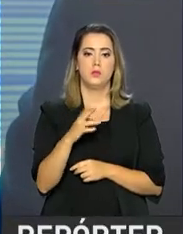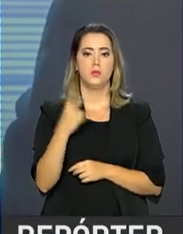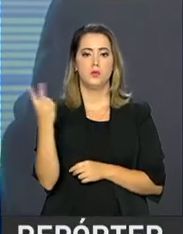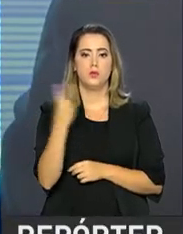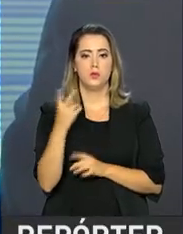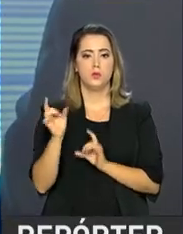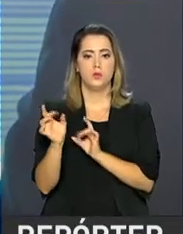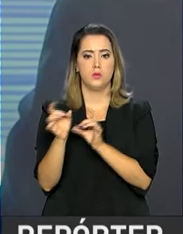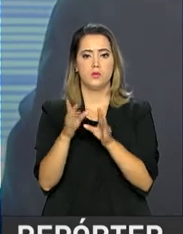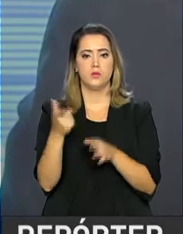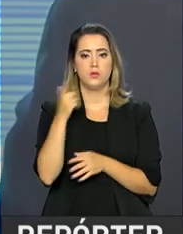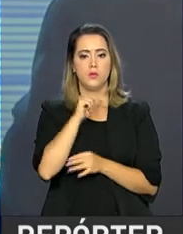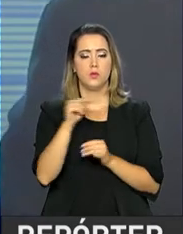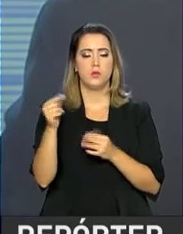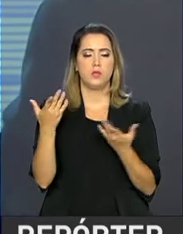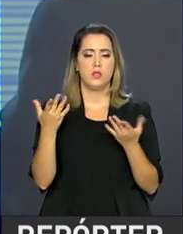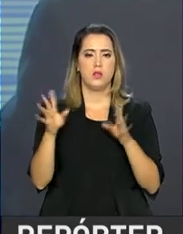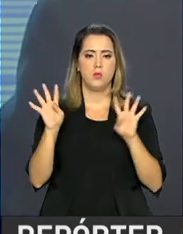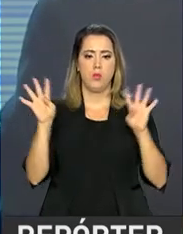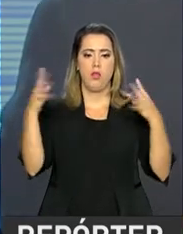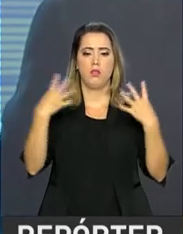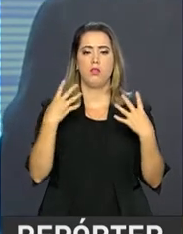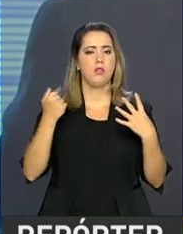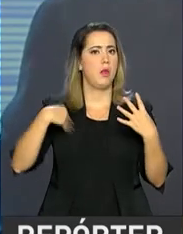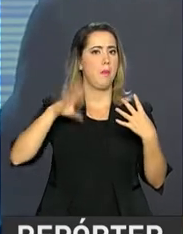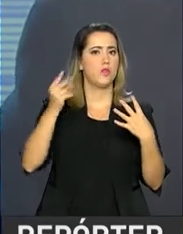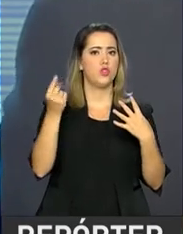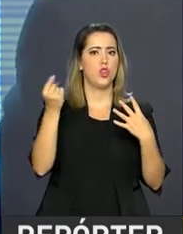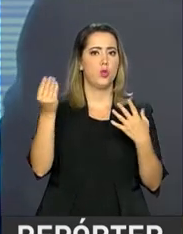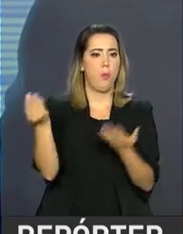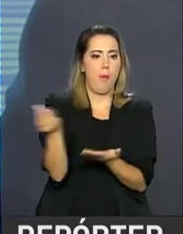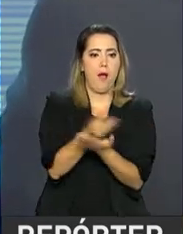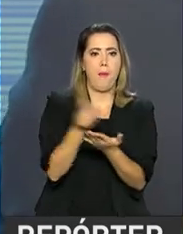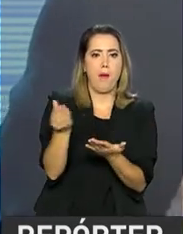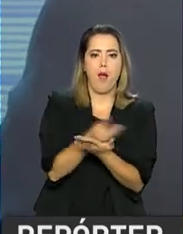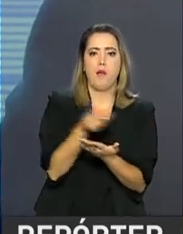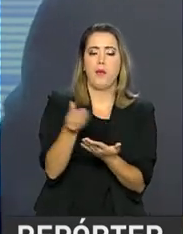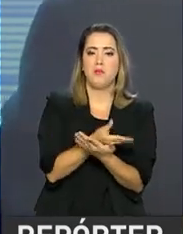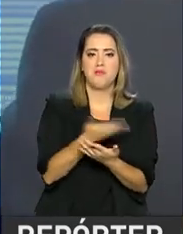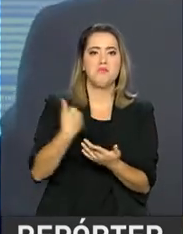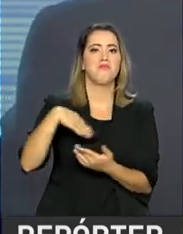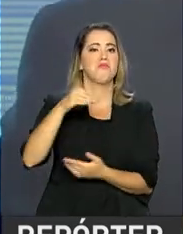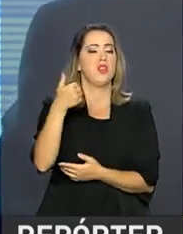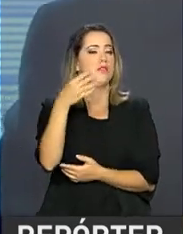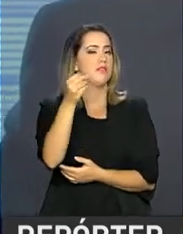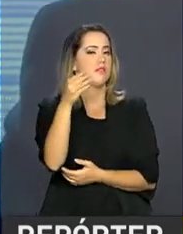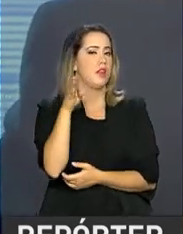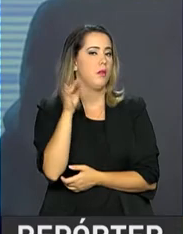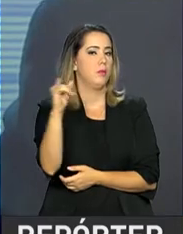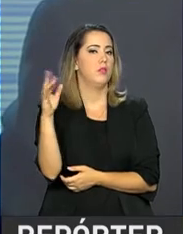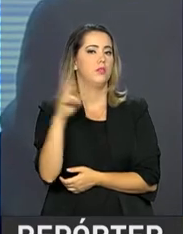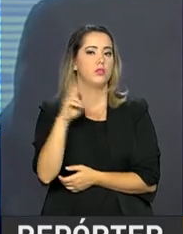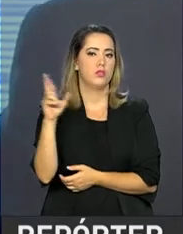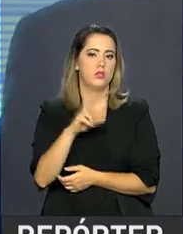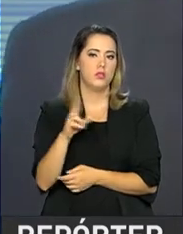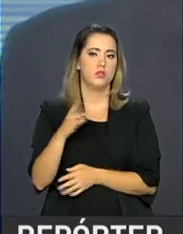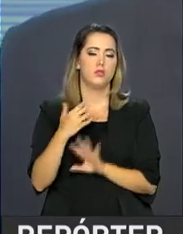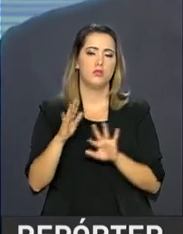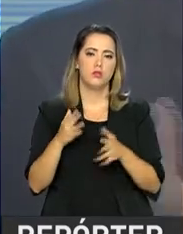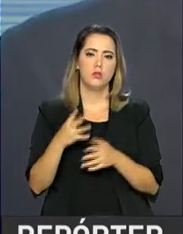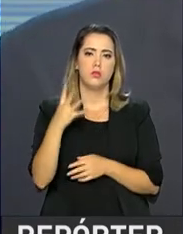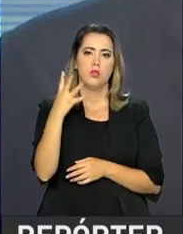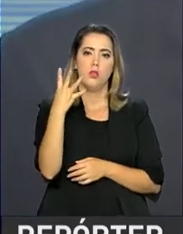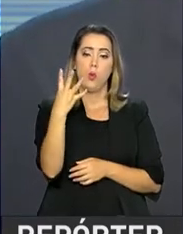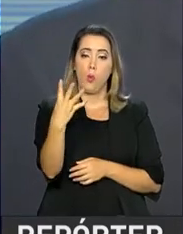nós vamos atrair da ordem de 100 bilhões de reais em investimentos ao longo dos próximos dez anos e algo como